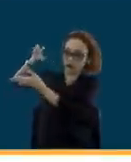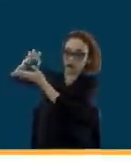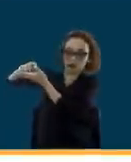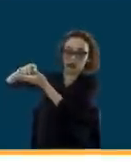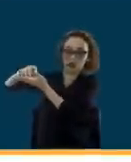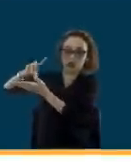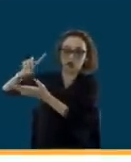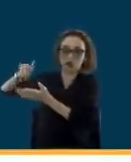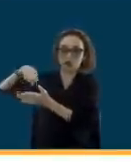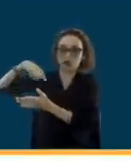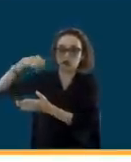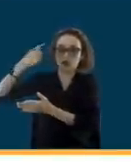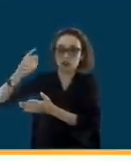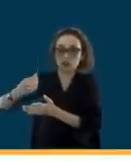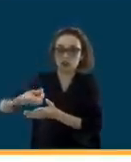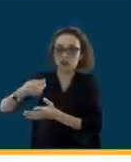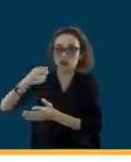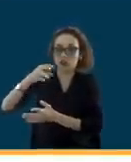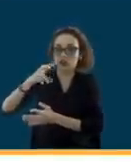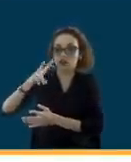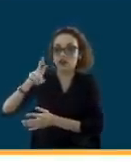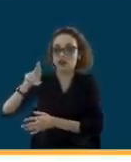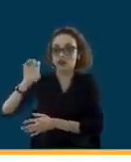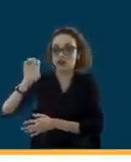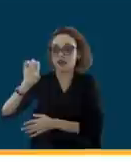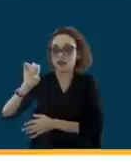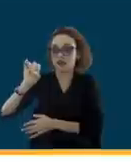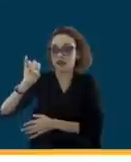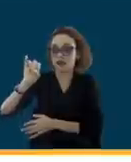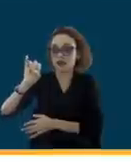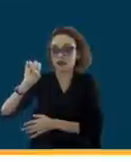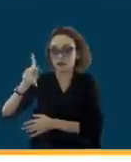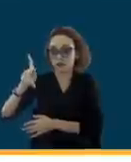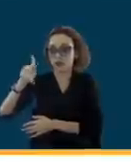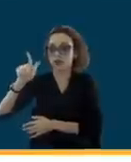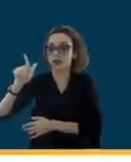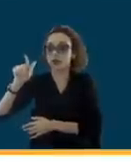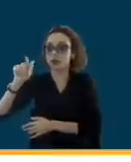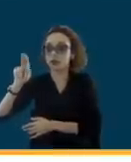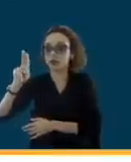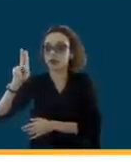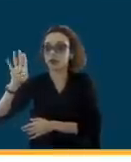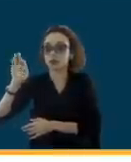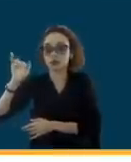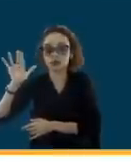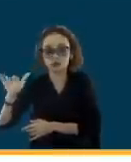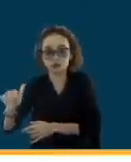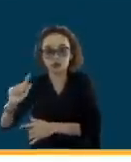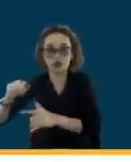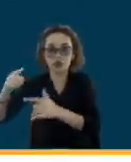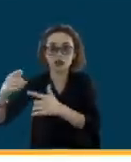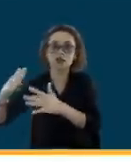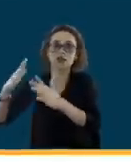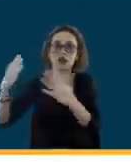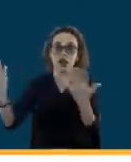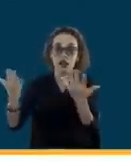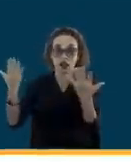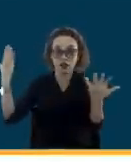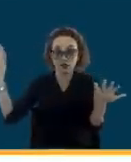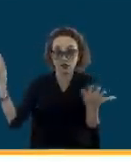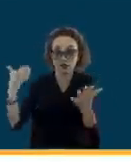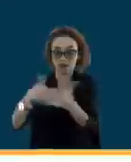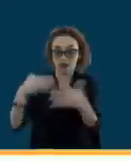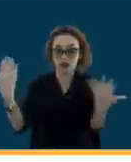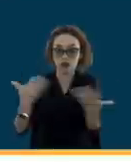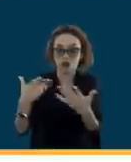ser depois vice-reinado, reinado, império, e depois disso viemos a ser república, somos repúblicas até hoje,